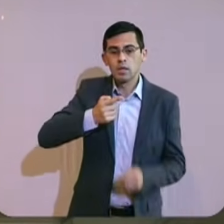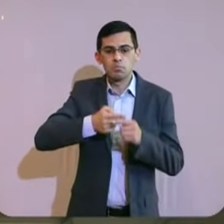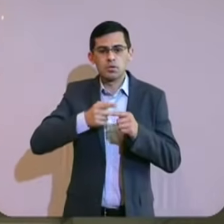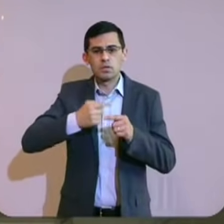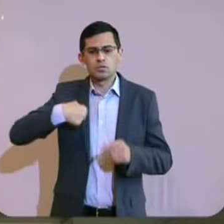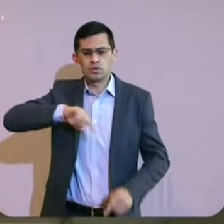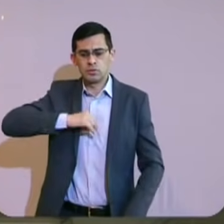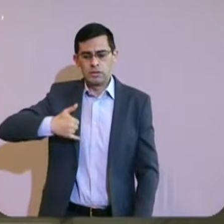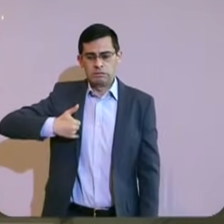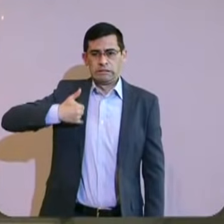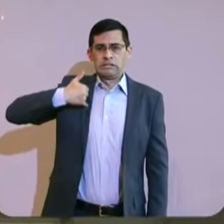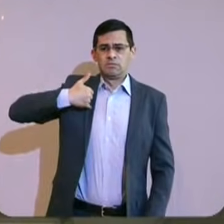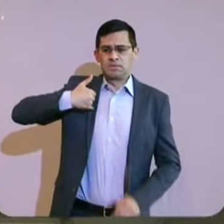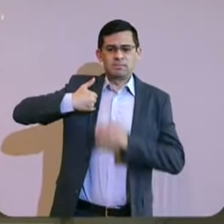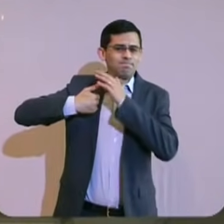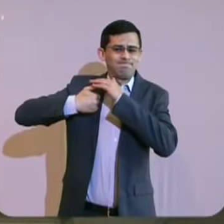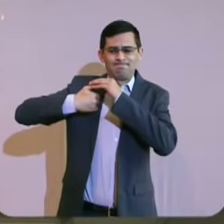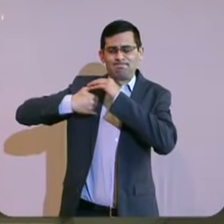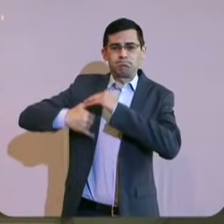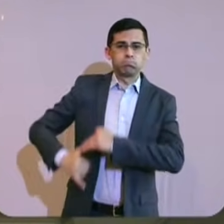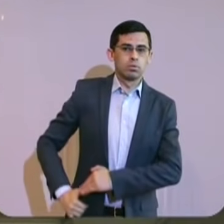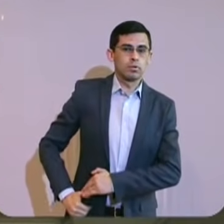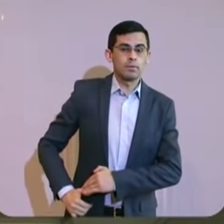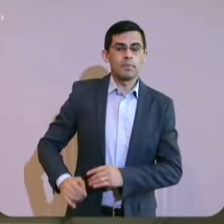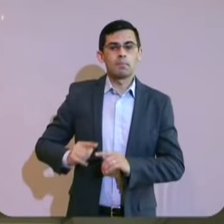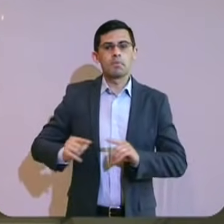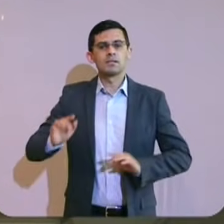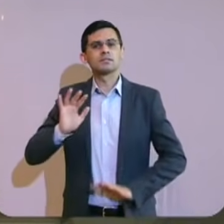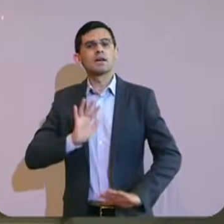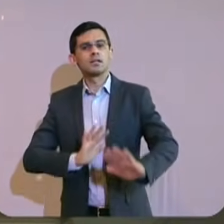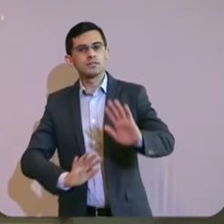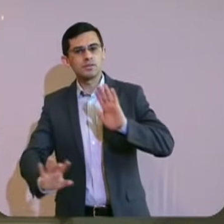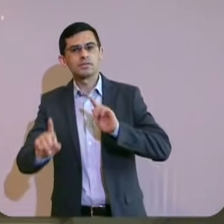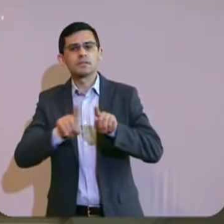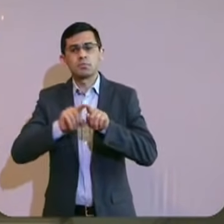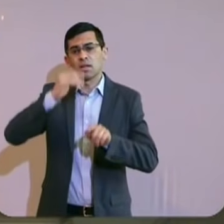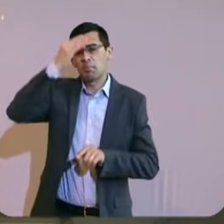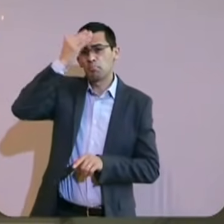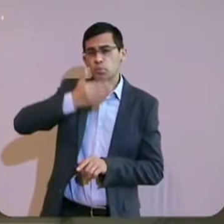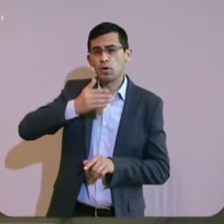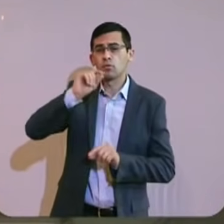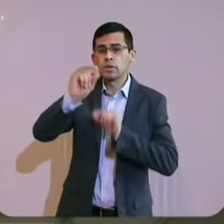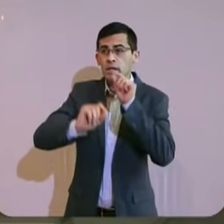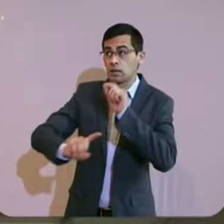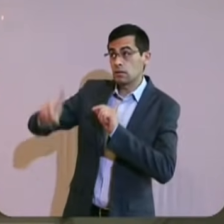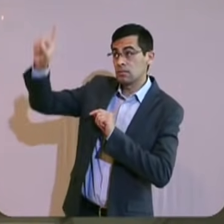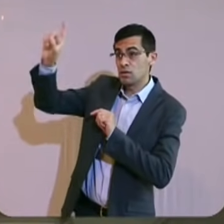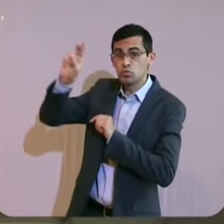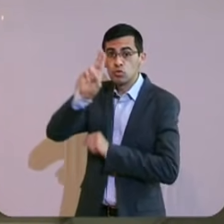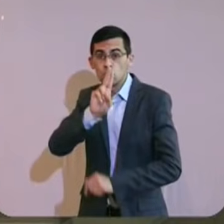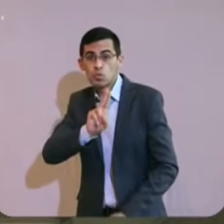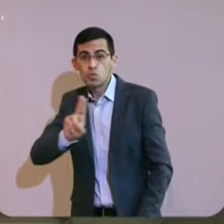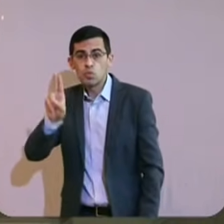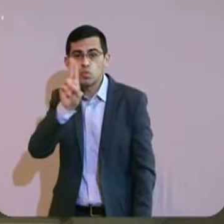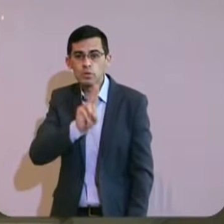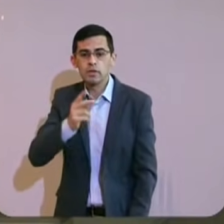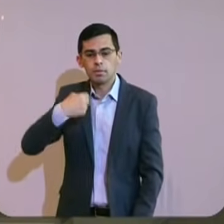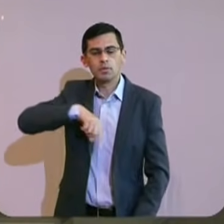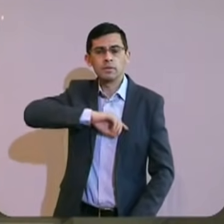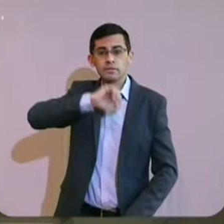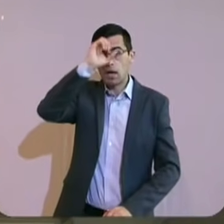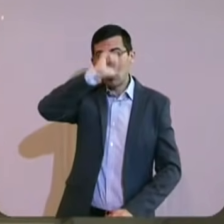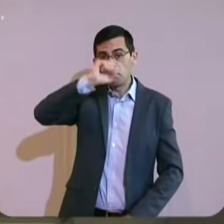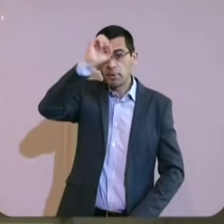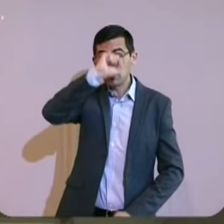nosso orgulho tem que ser quebrado. Mas outras vezes as provas são ferramentas de Deus para a gente